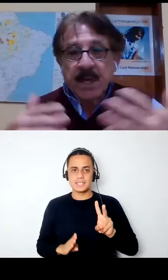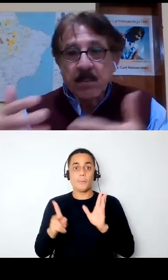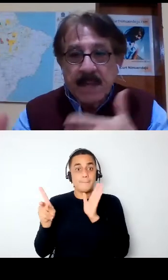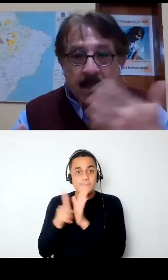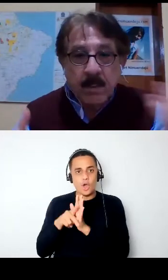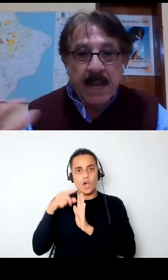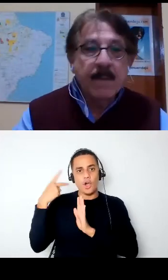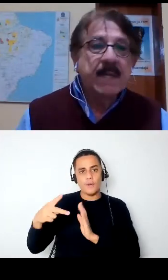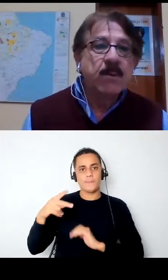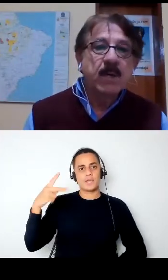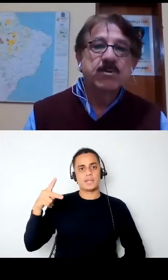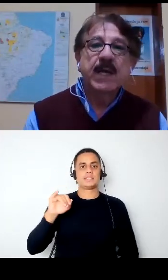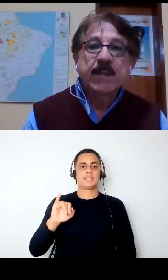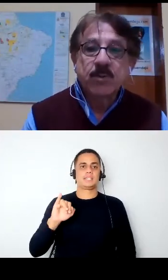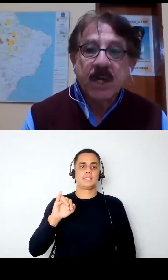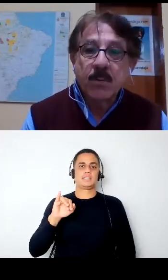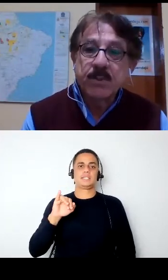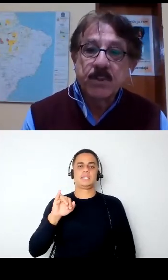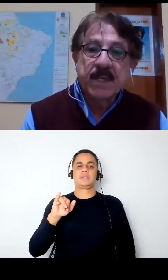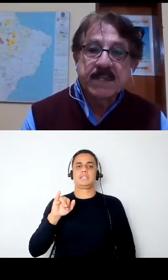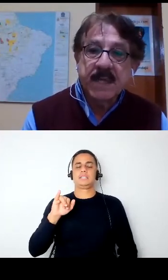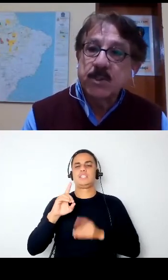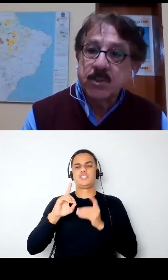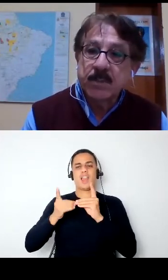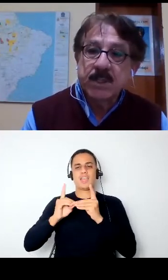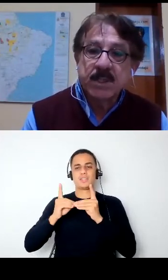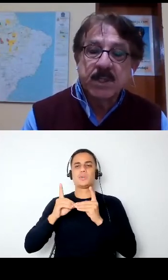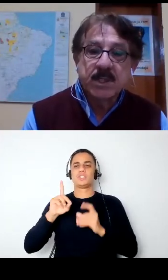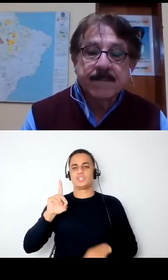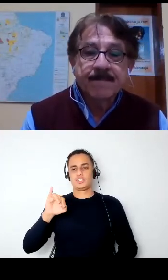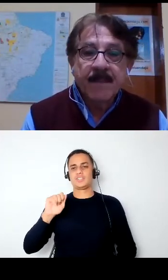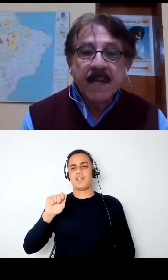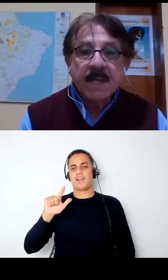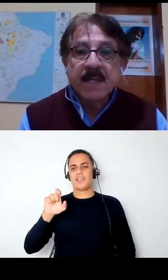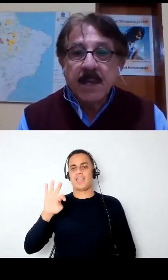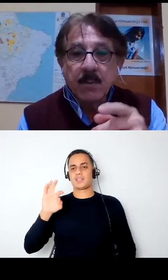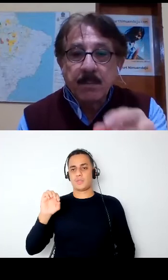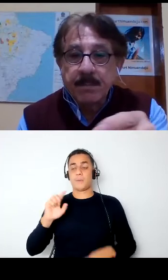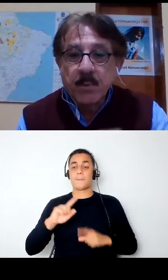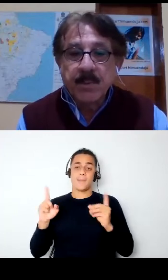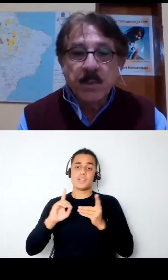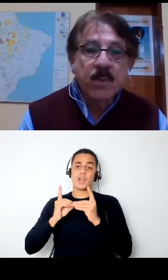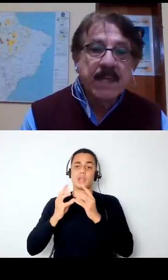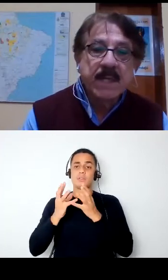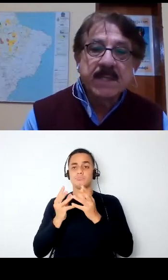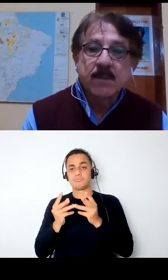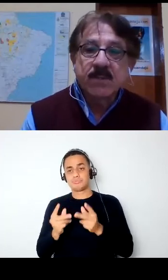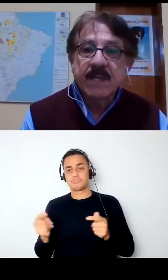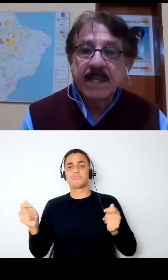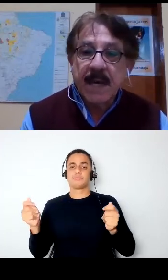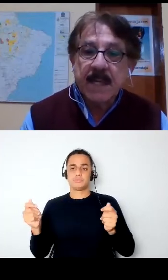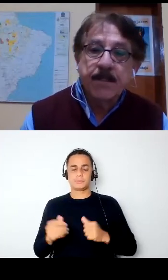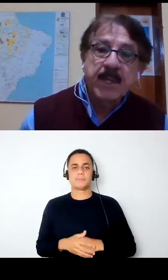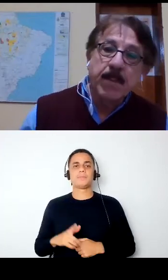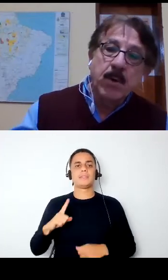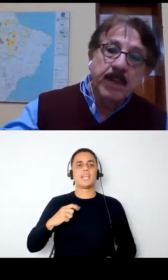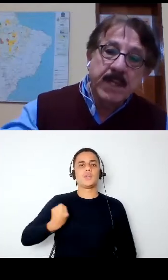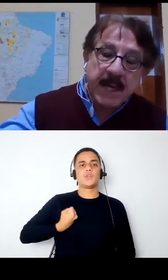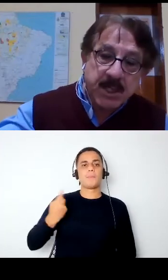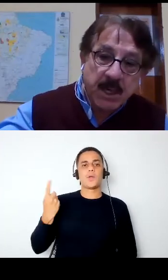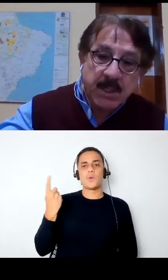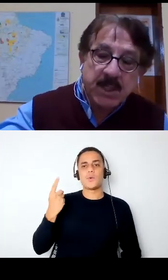Mas é um dialeto já obsolescente, como a gente diz, e tem um número 1 ali, que são os Krenak, porque é